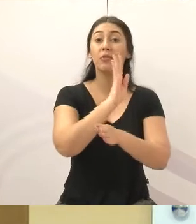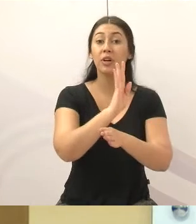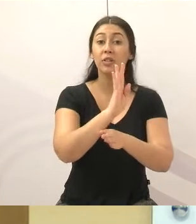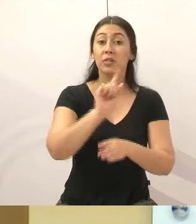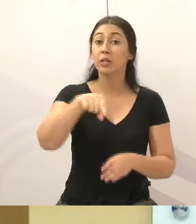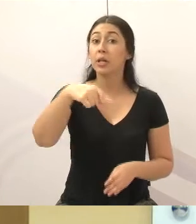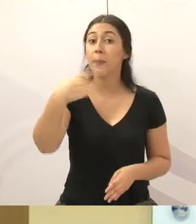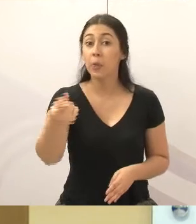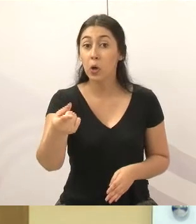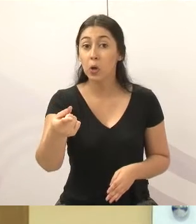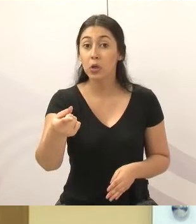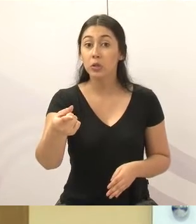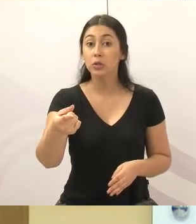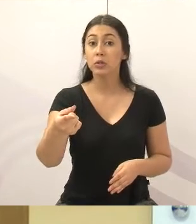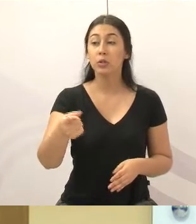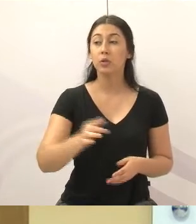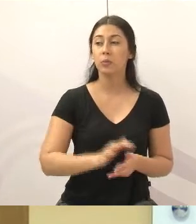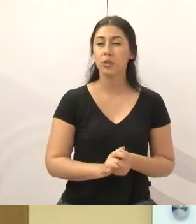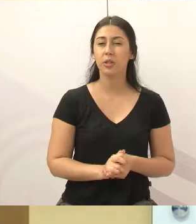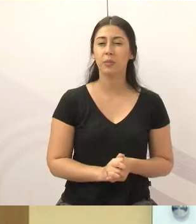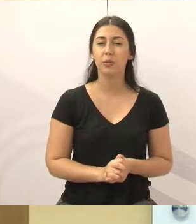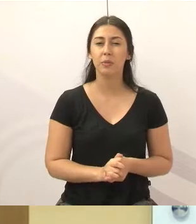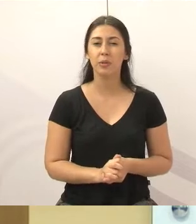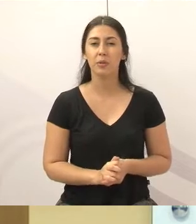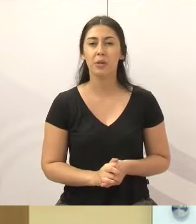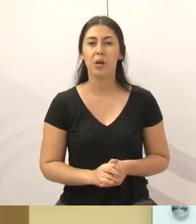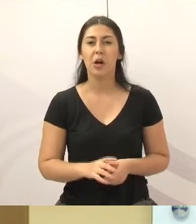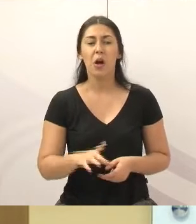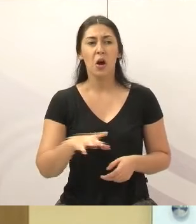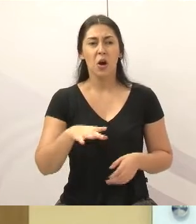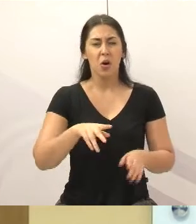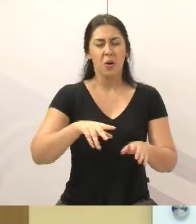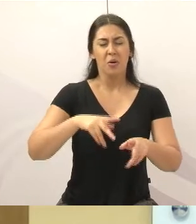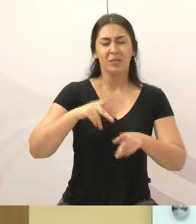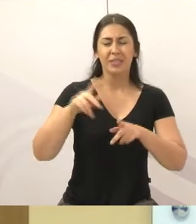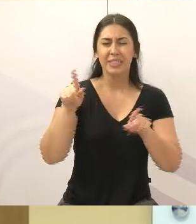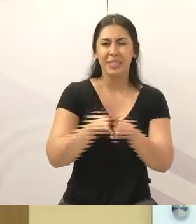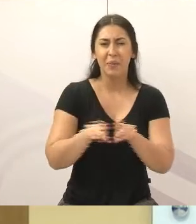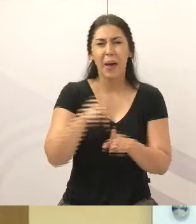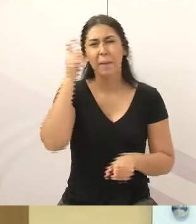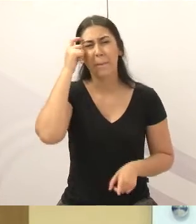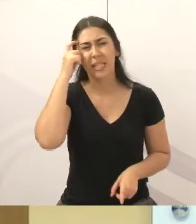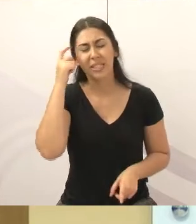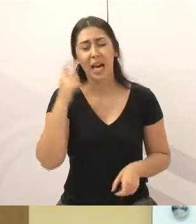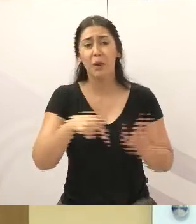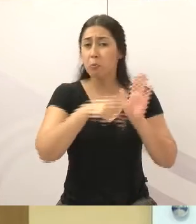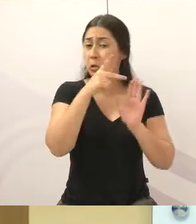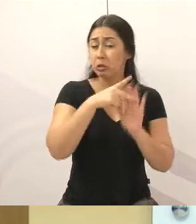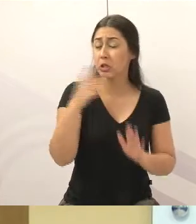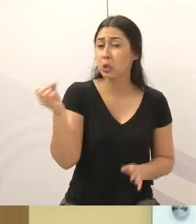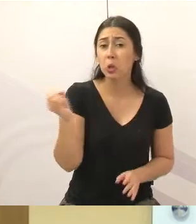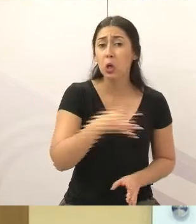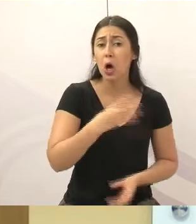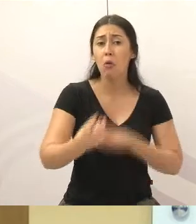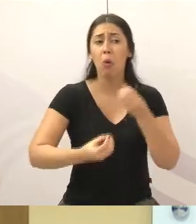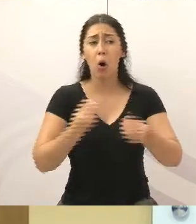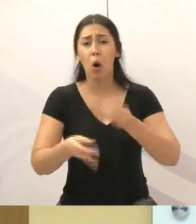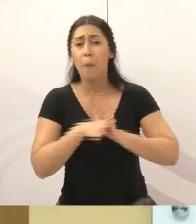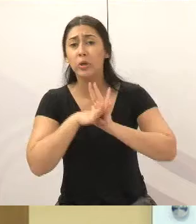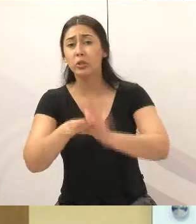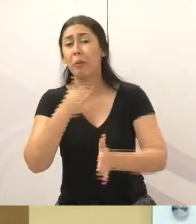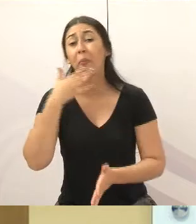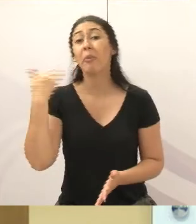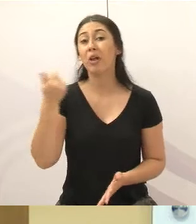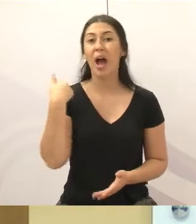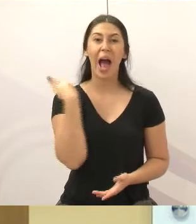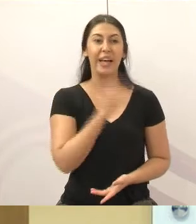poder público também não possa pensar sobre a disponibilidade, não possa propor outros projetos? Isso não está garantido e nem está negado. Nós não temos direito